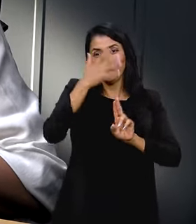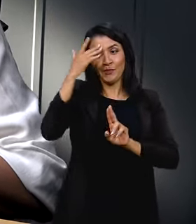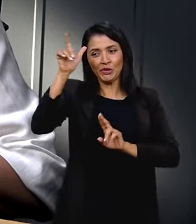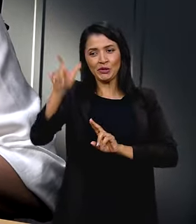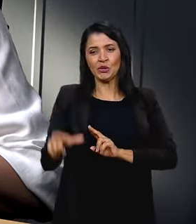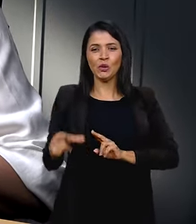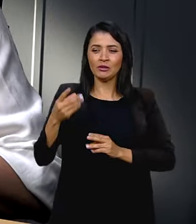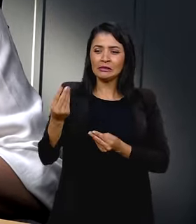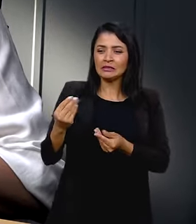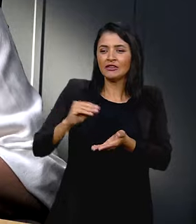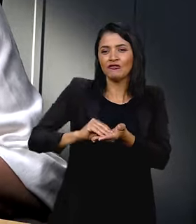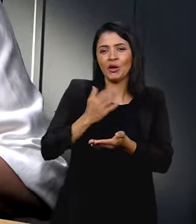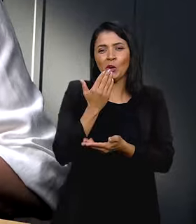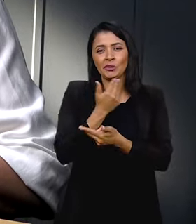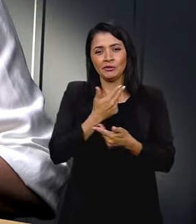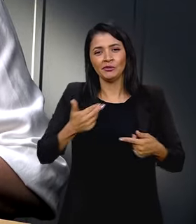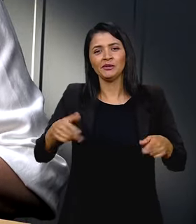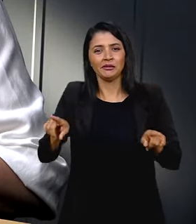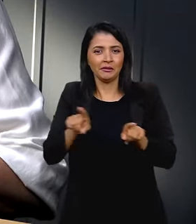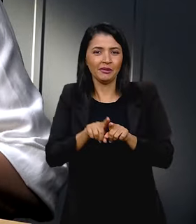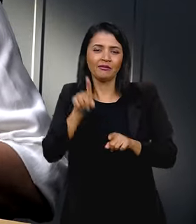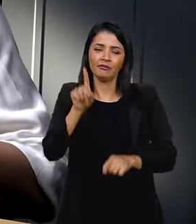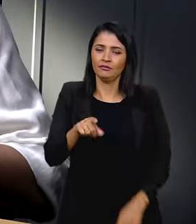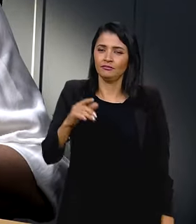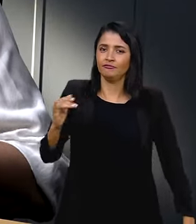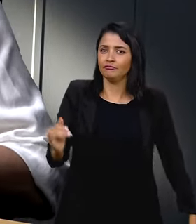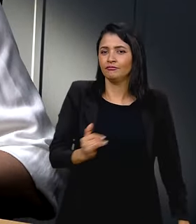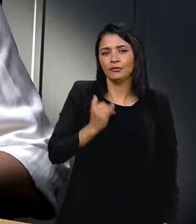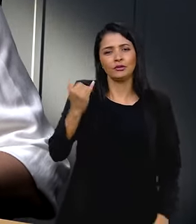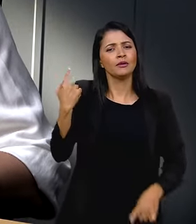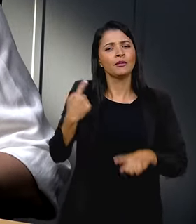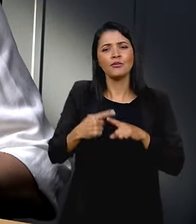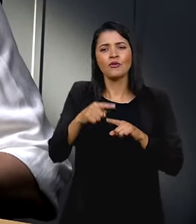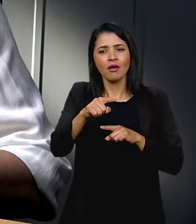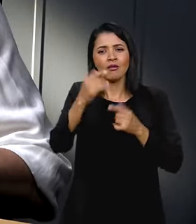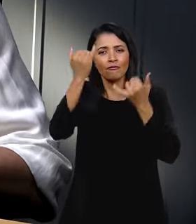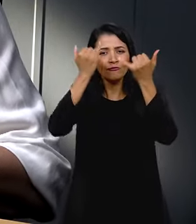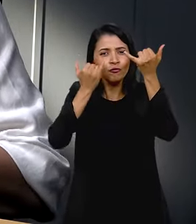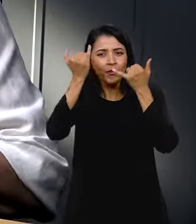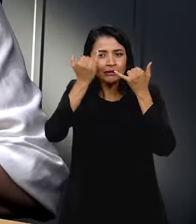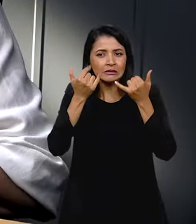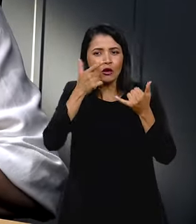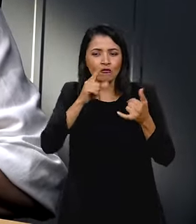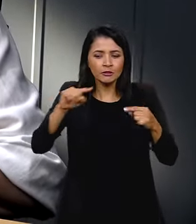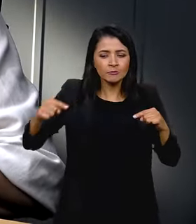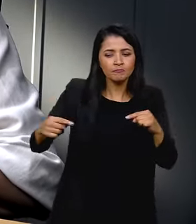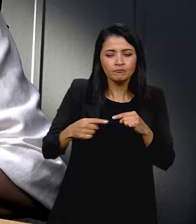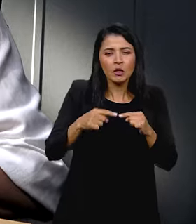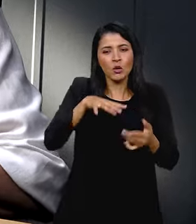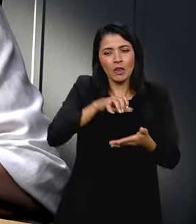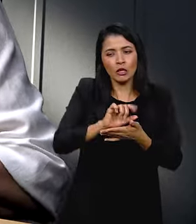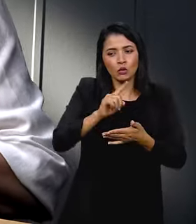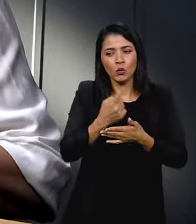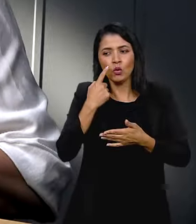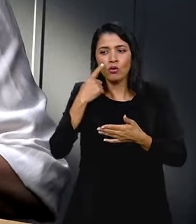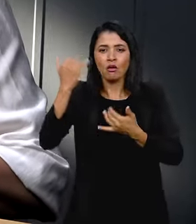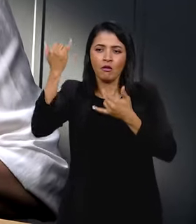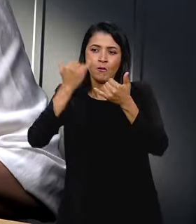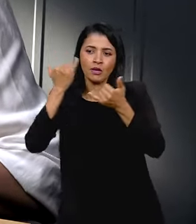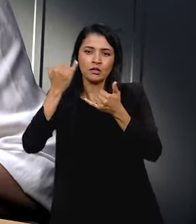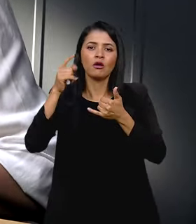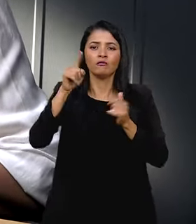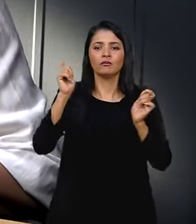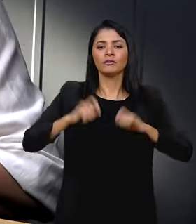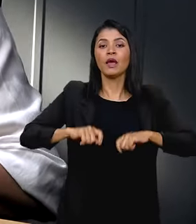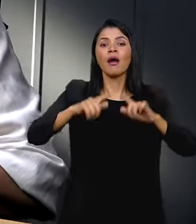situação de insegurança alimentar e isso é tem uma importância gigantesca porque esses dados vão ser cruzados com cadastro único e vai permitir a